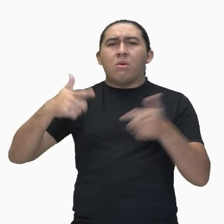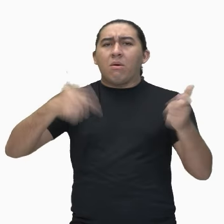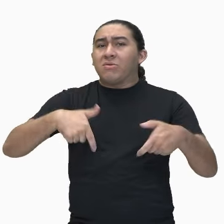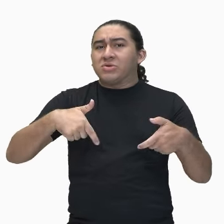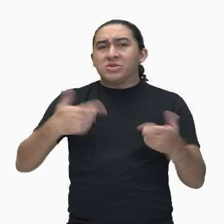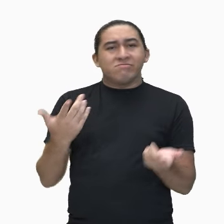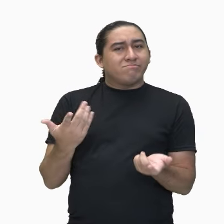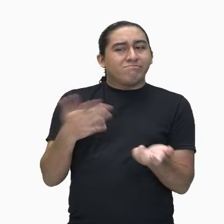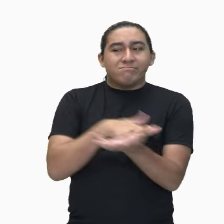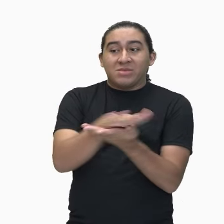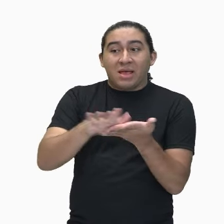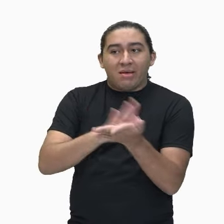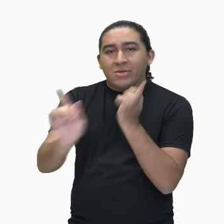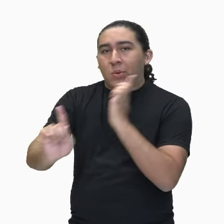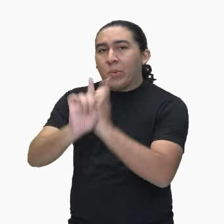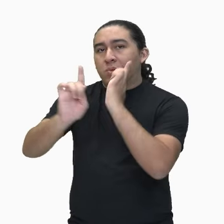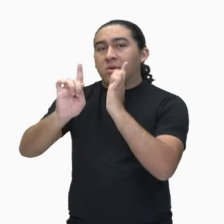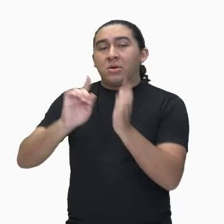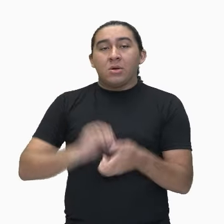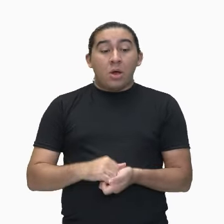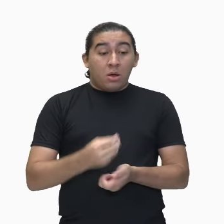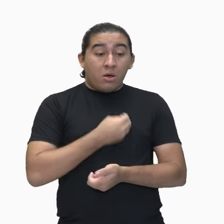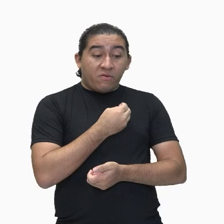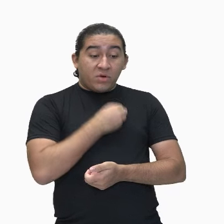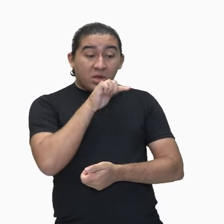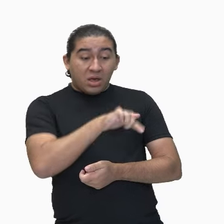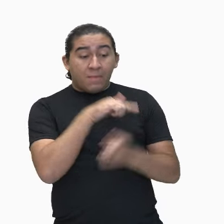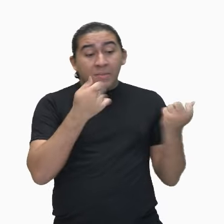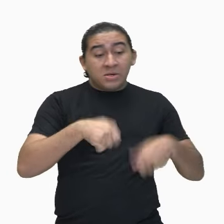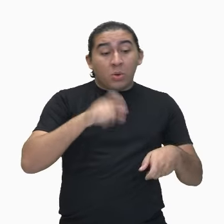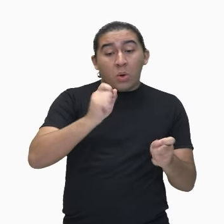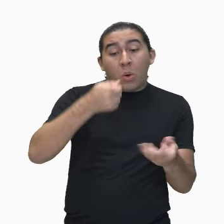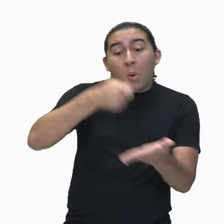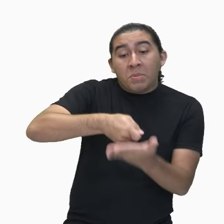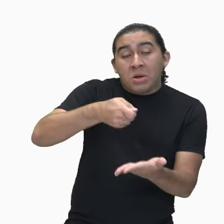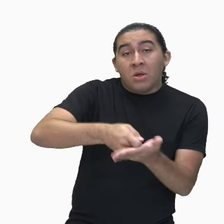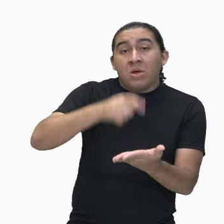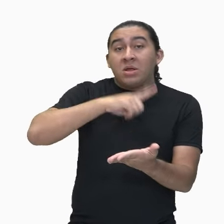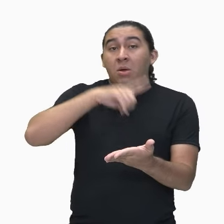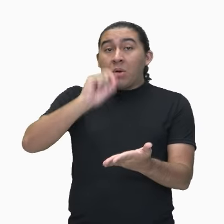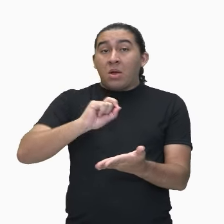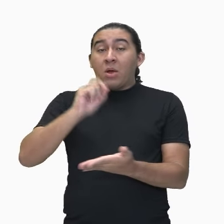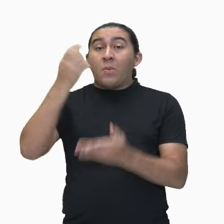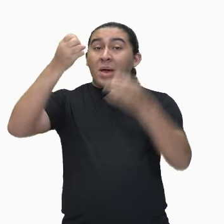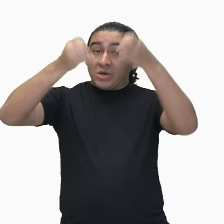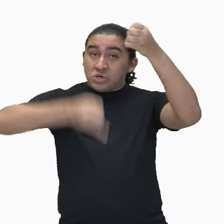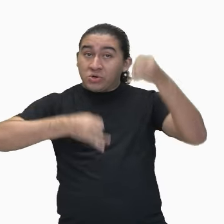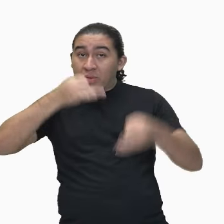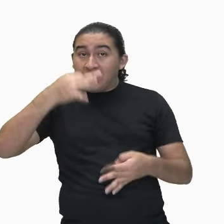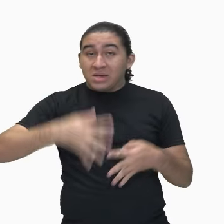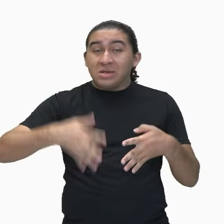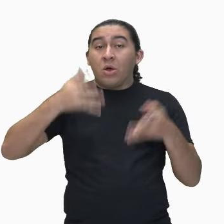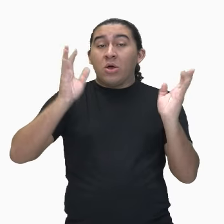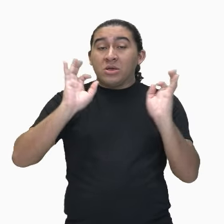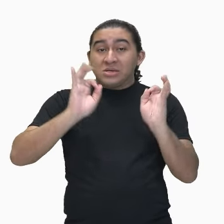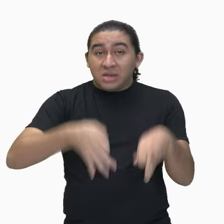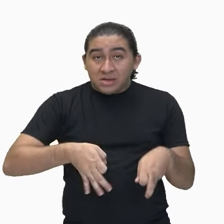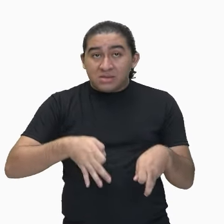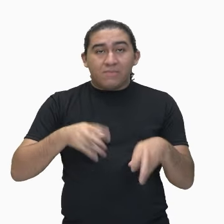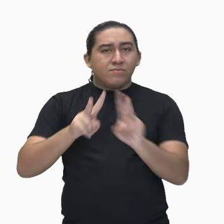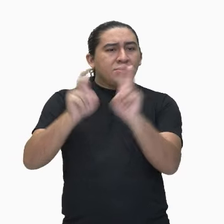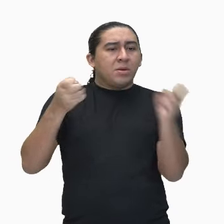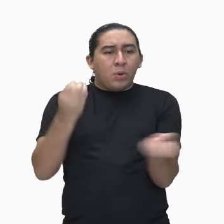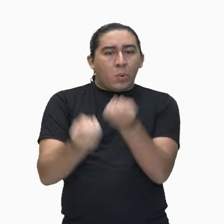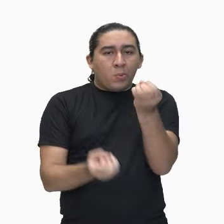nada disso aí. A realidade, então, passou a exigir o quê? Uma explicação sobre sua